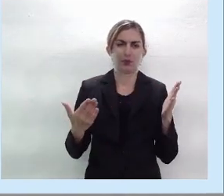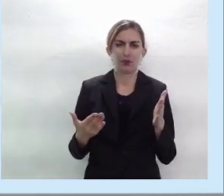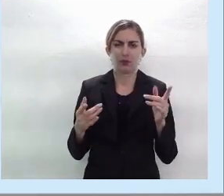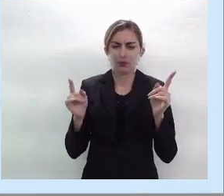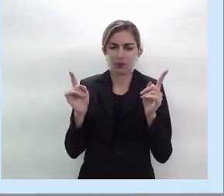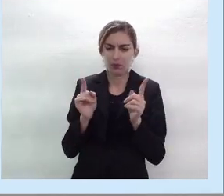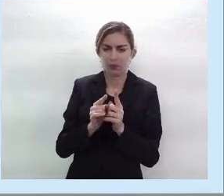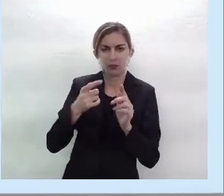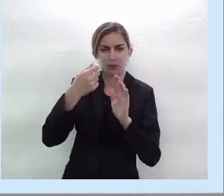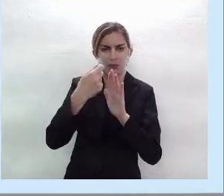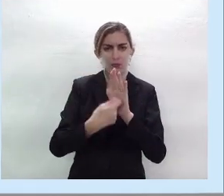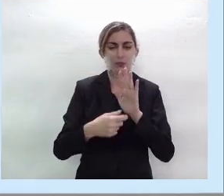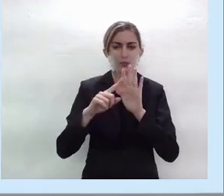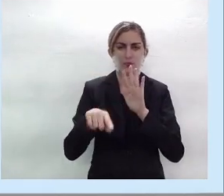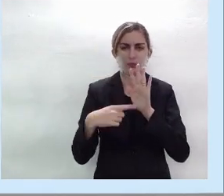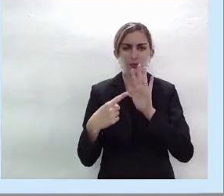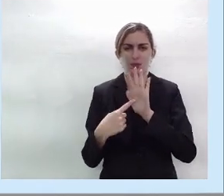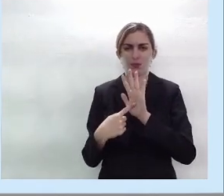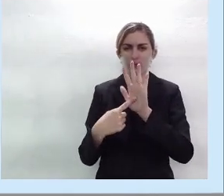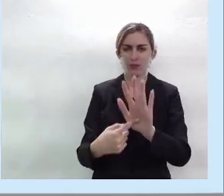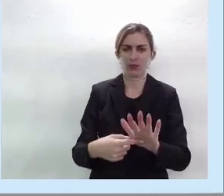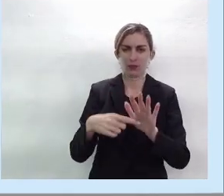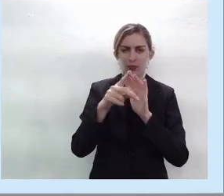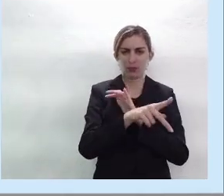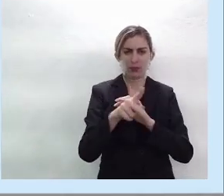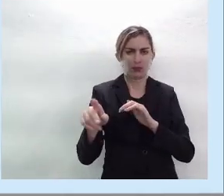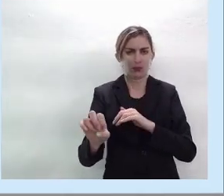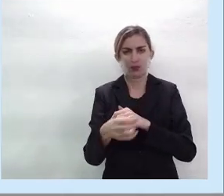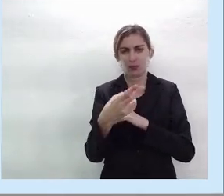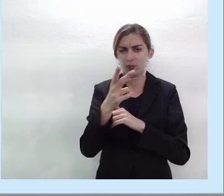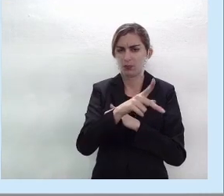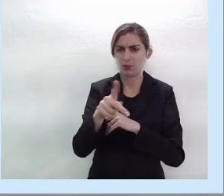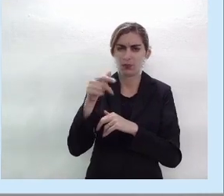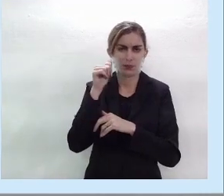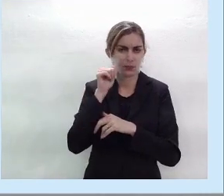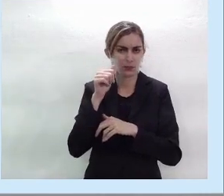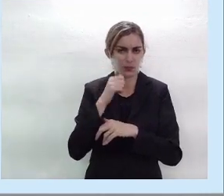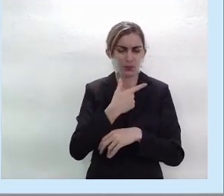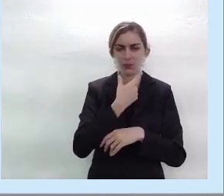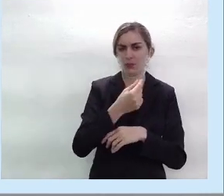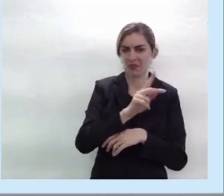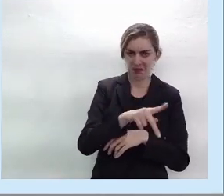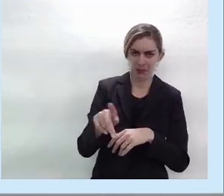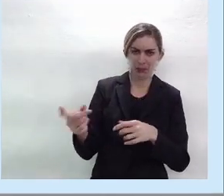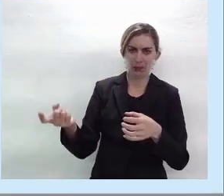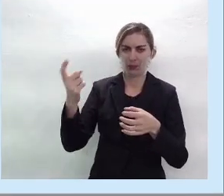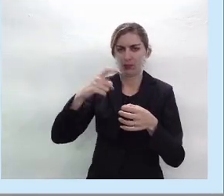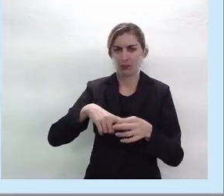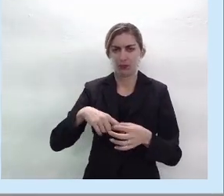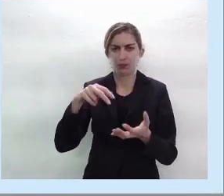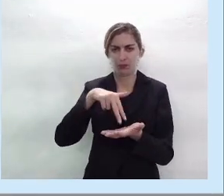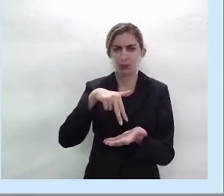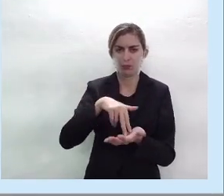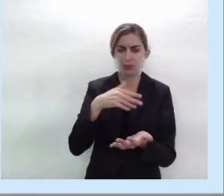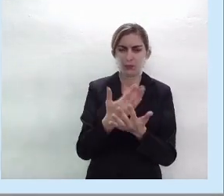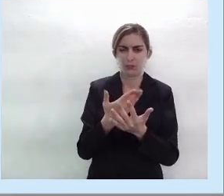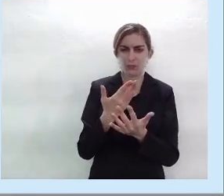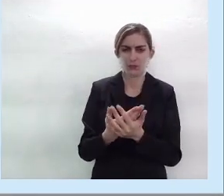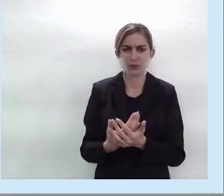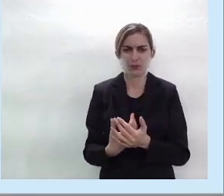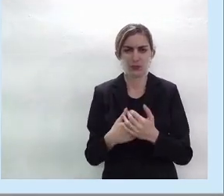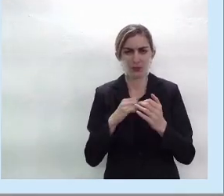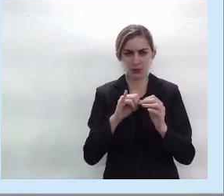redação pequena, e vai apresentar depois ao professor ou à professora de Educação Física quando voltarmos para as